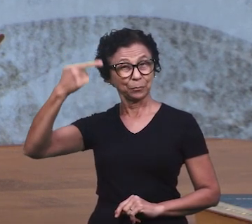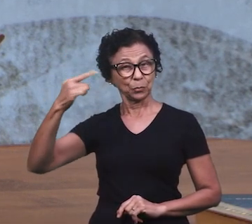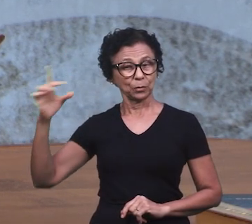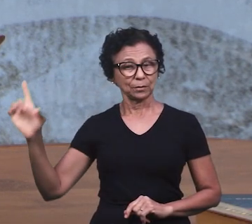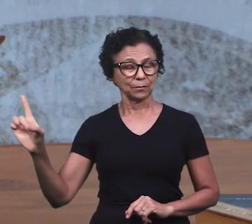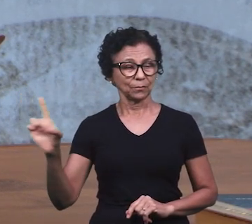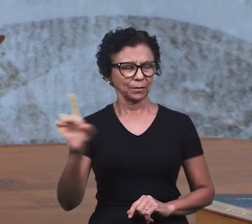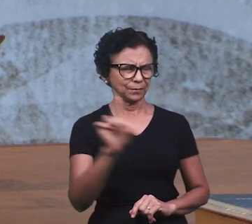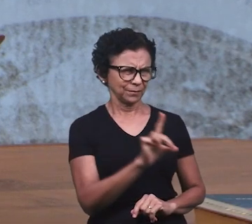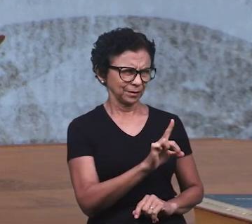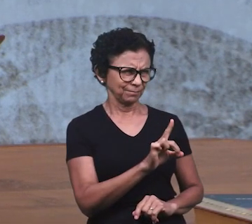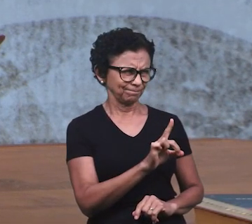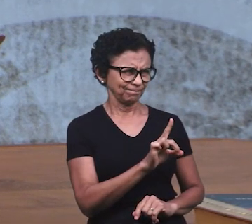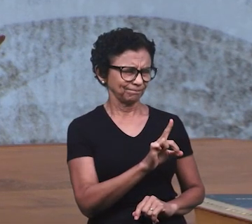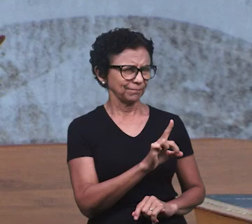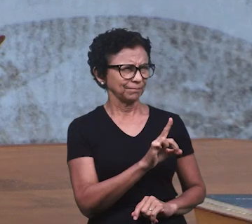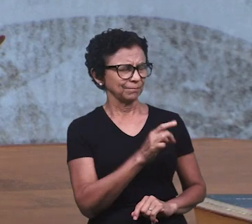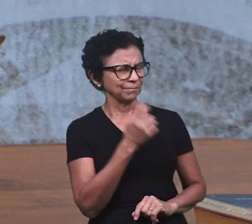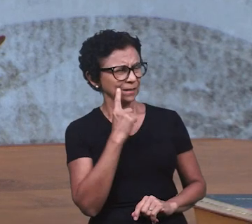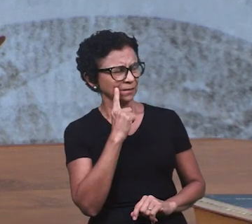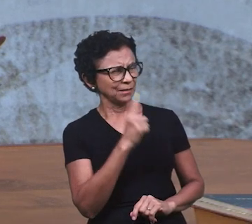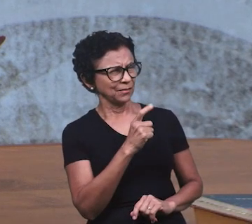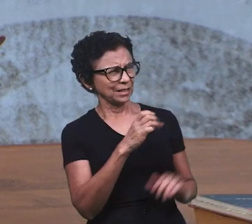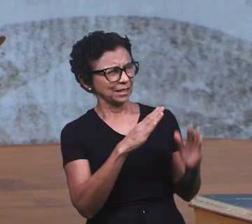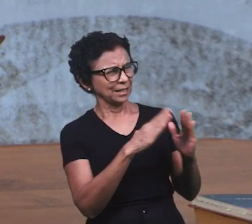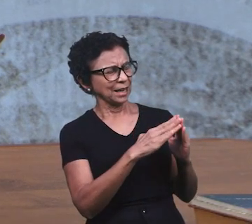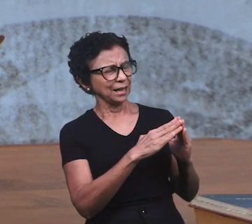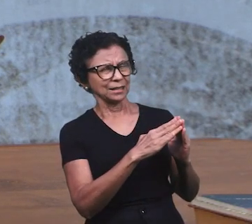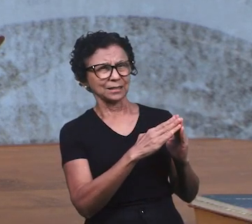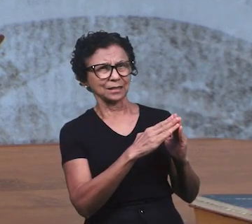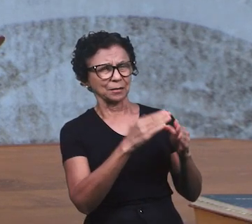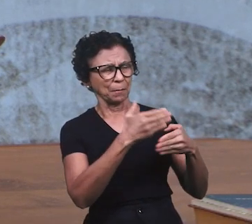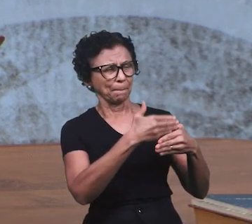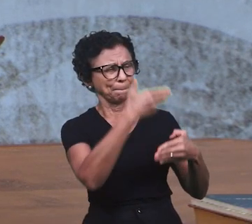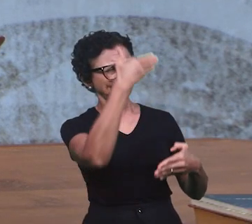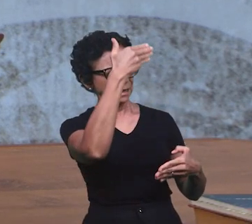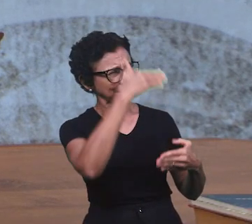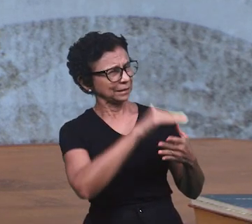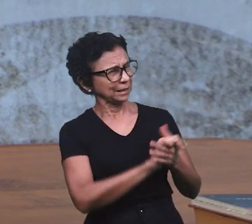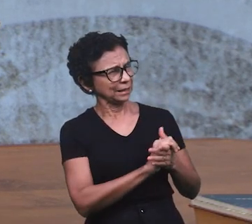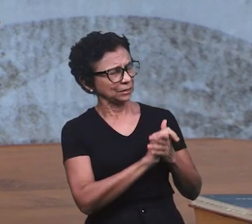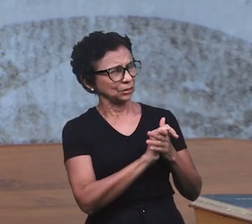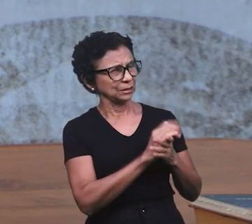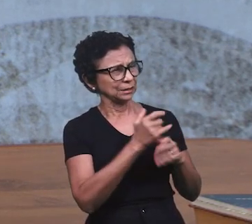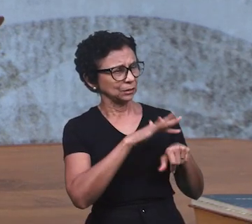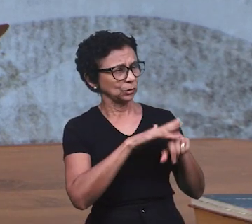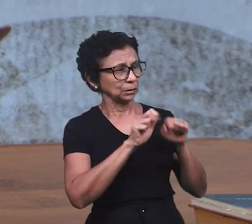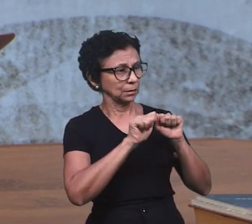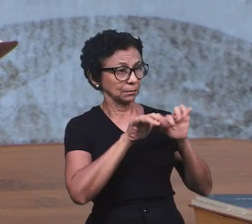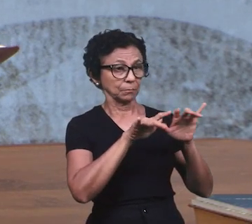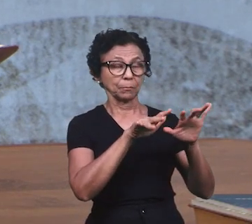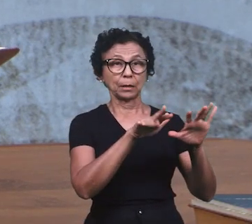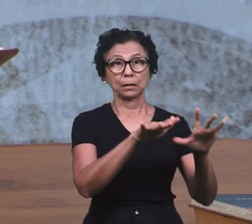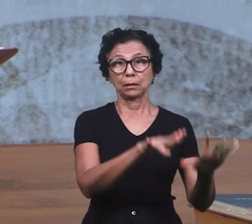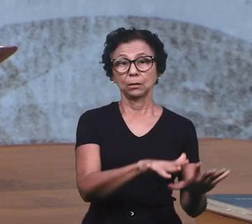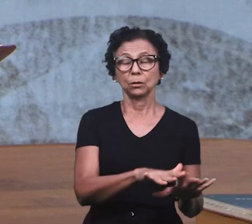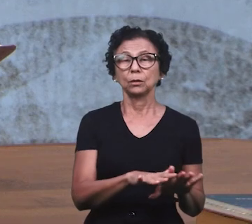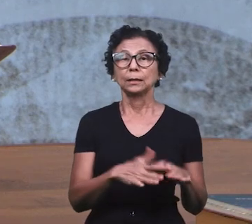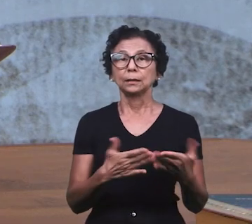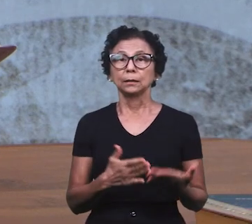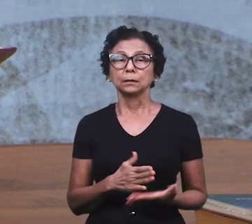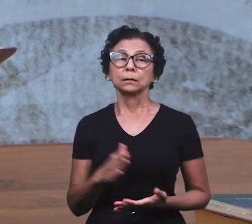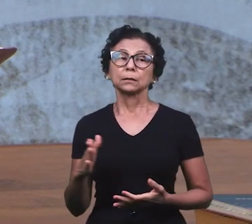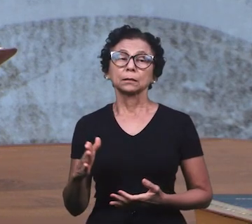examinará. E se vir que a praga nas paredes da casa se tem estendido, então o